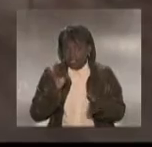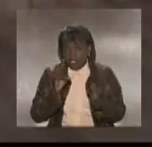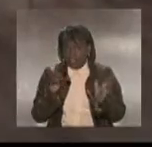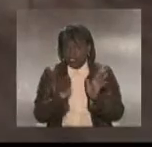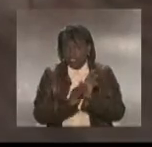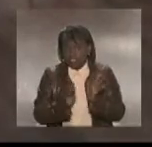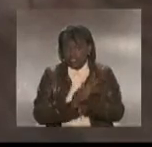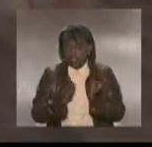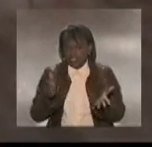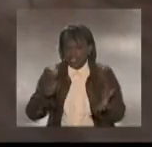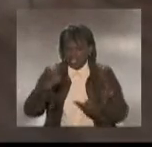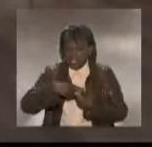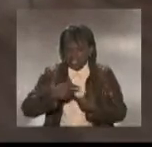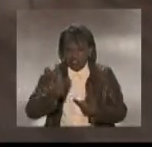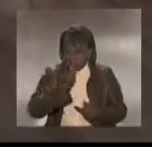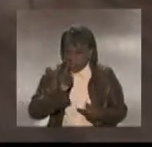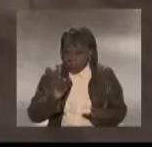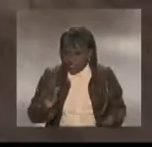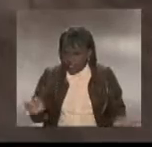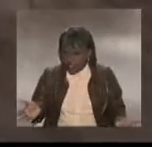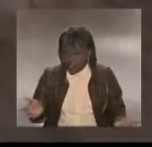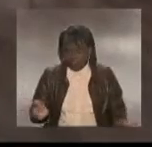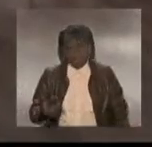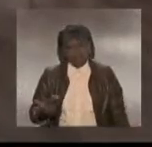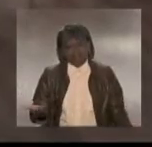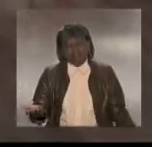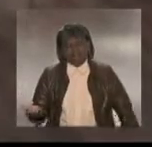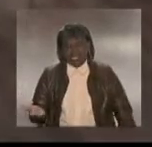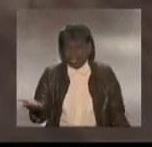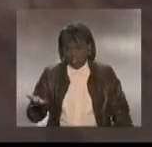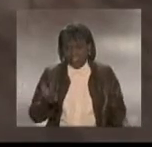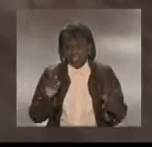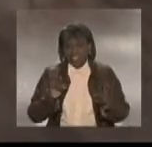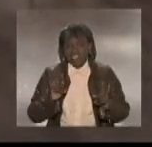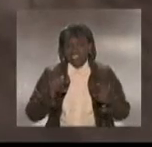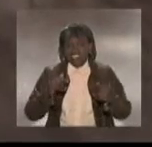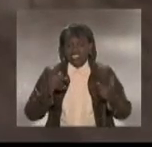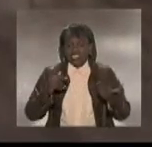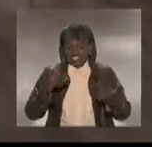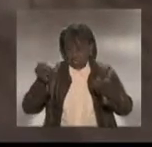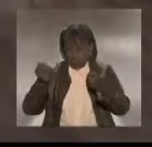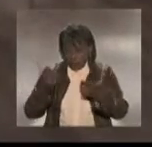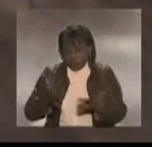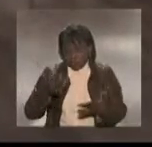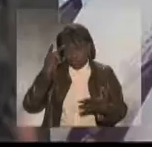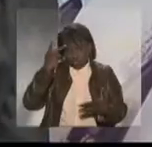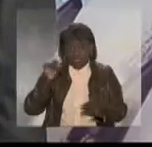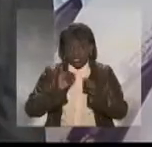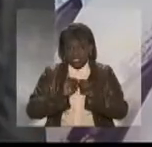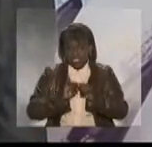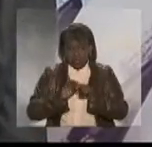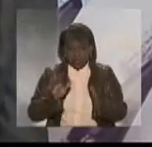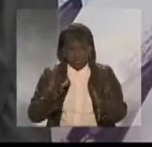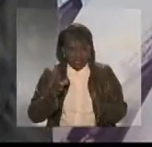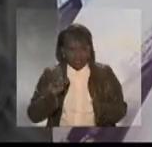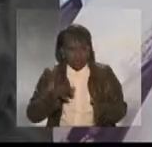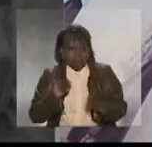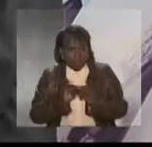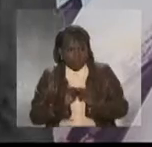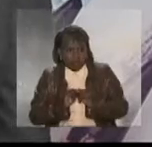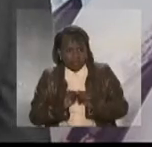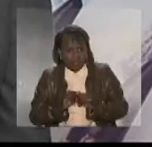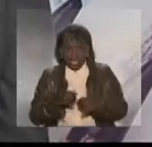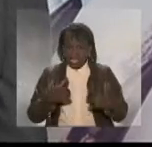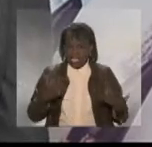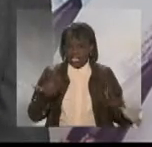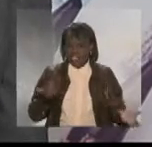mais também. Não, você é o careta. Ah, você não vai beber? Pô, você não tá bebendo agora? Quer dizer, agora, Era né? assim. O que você tá me relatando em relação ao sexo. Poxa, mas você ainda não